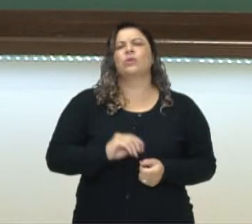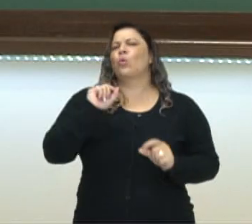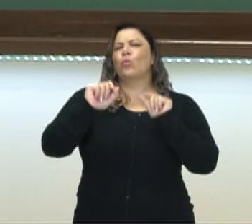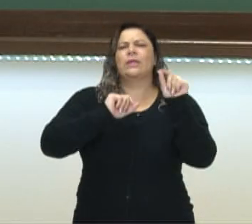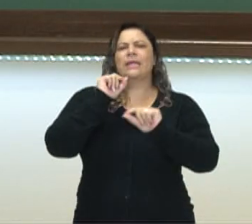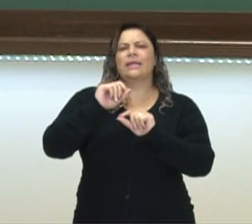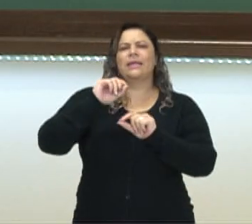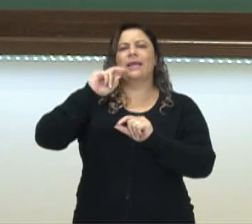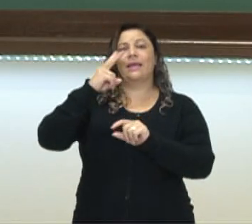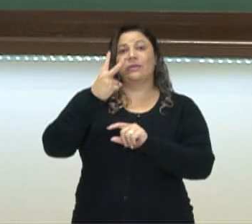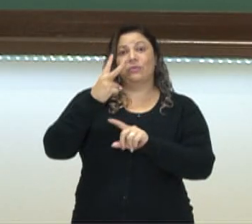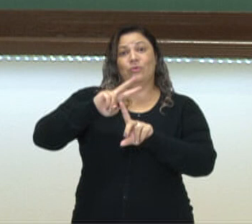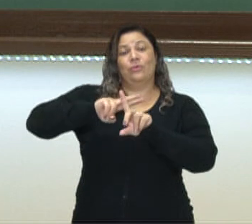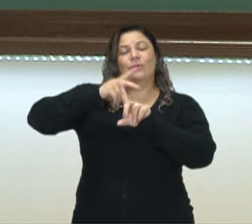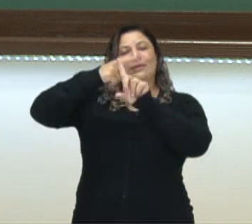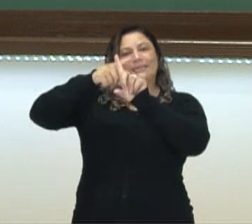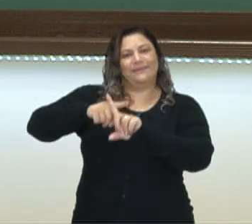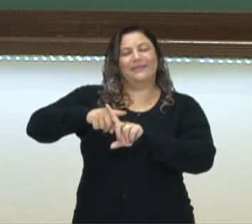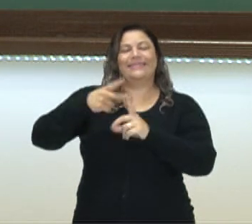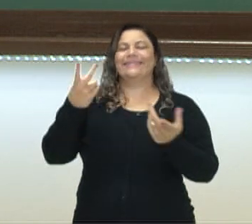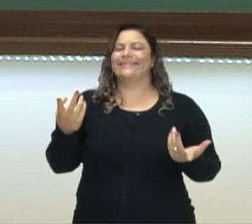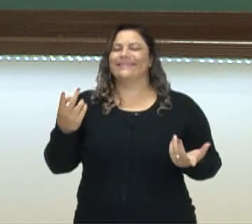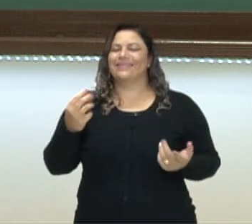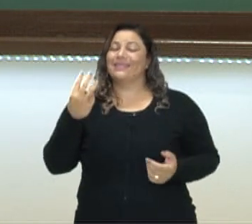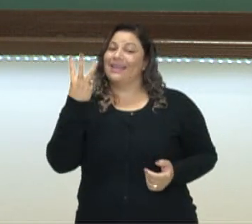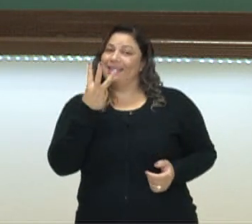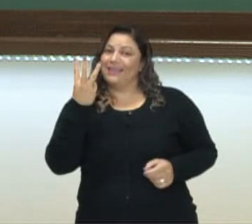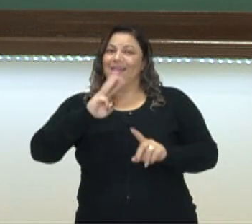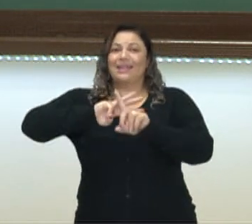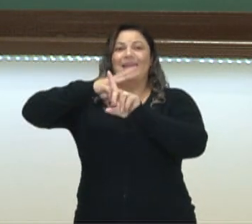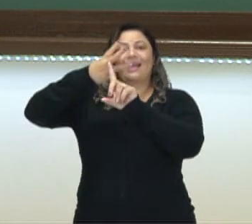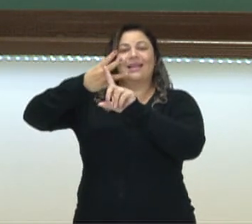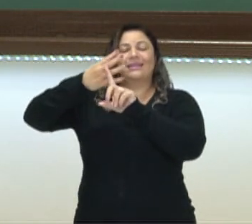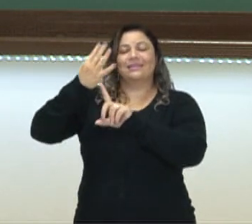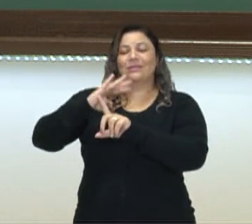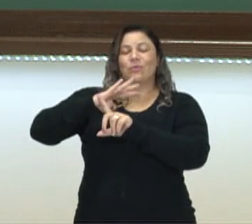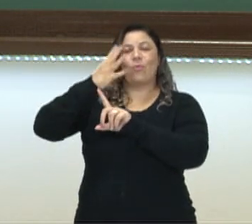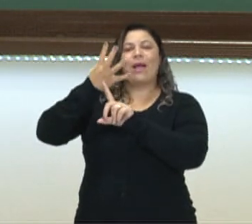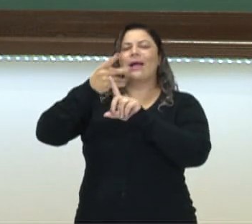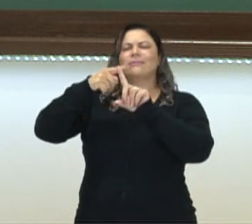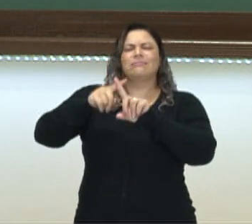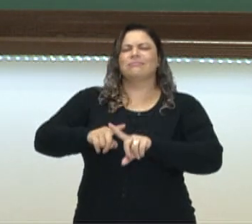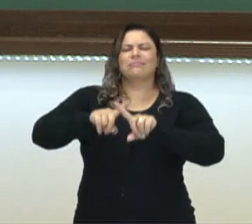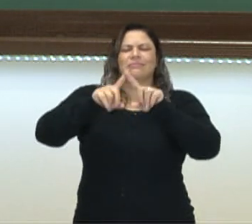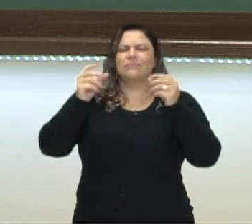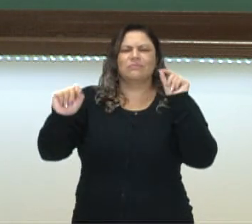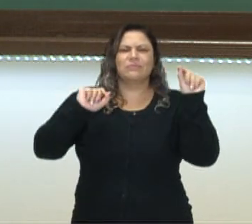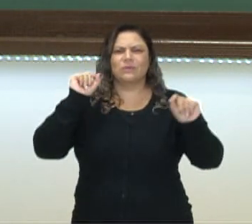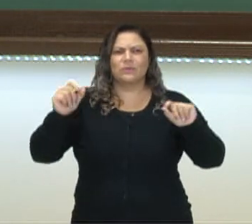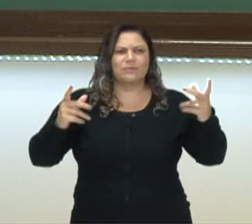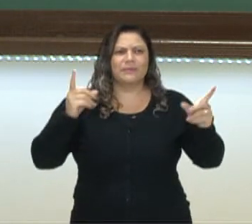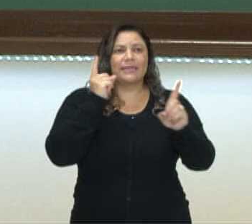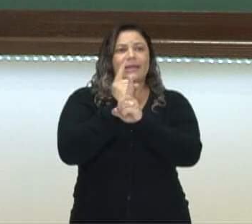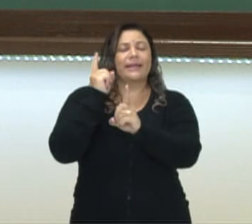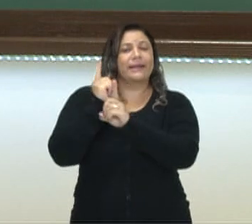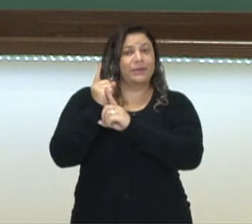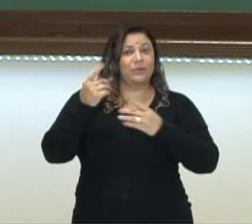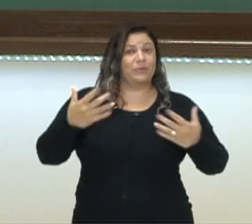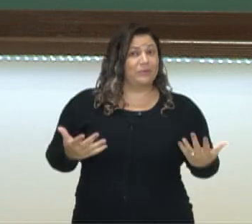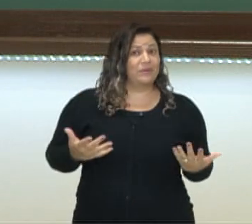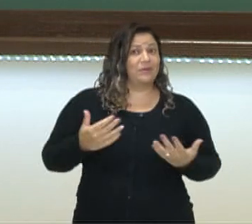o dobro? O que é o triplo? O que é o quádruplo? Que multiplicação que eu posso fazer para encontrar o dobro?